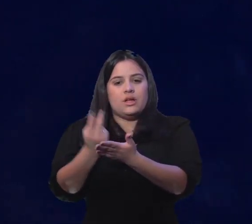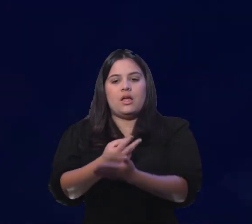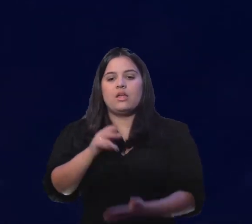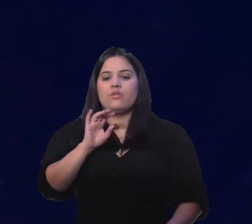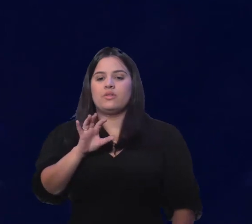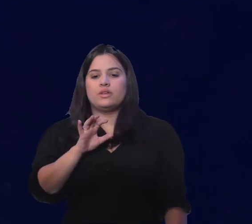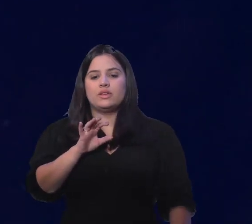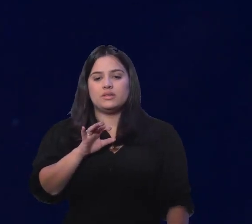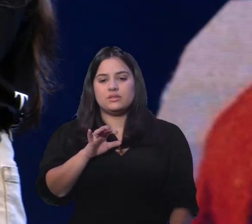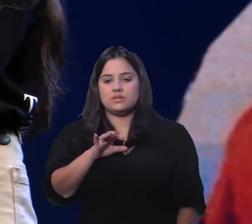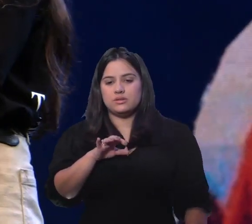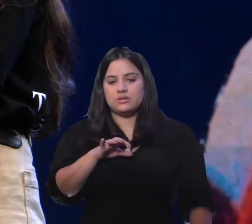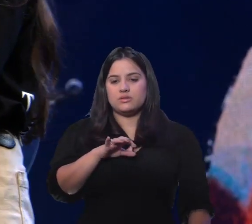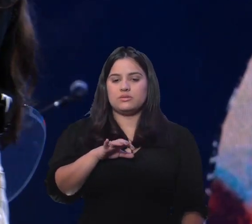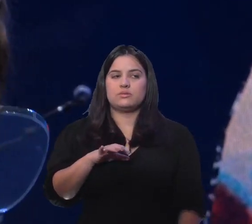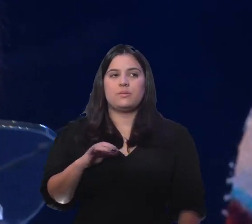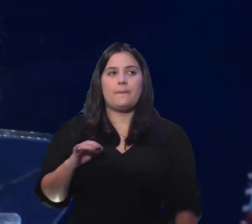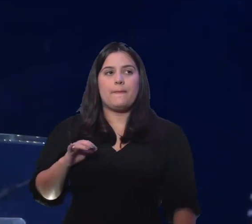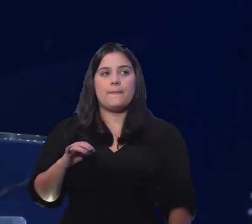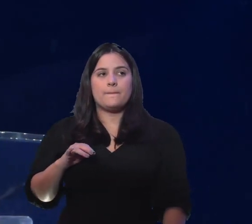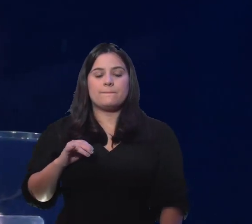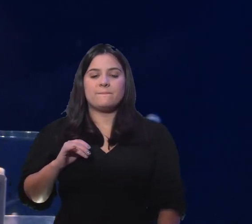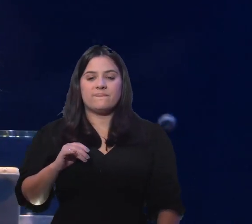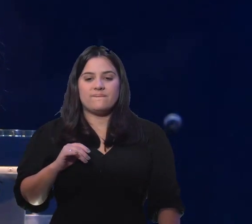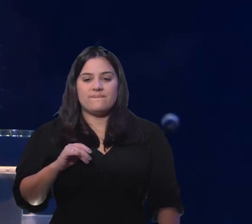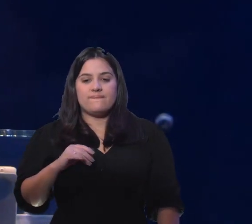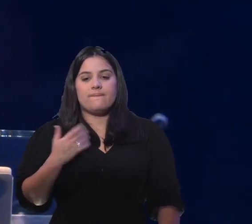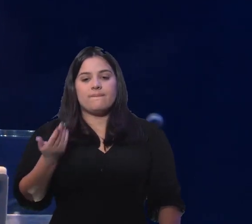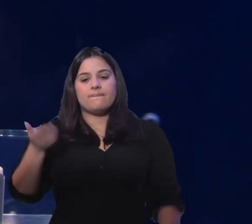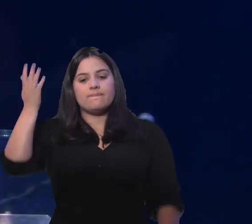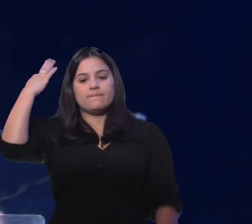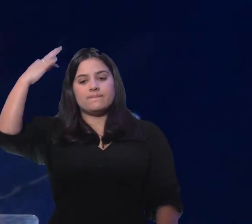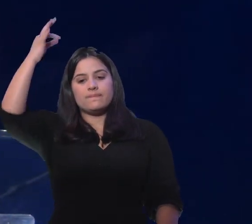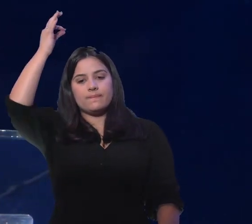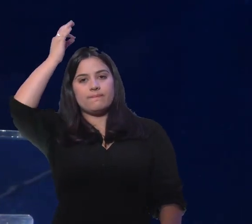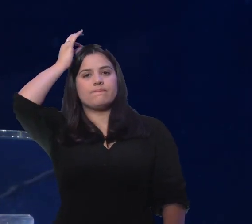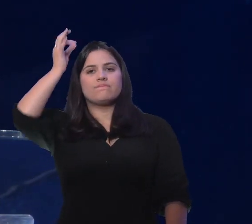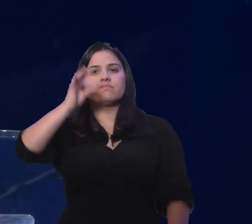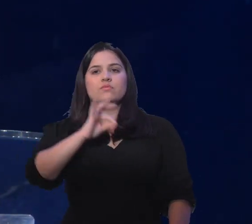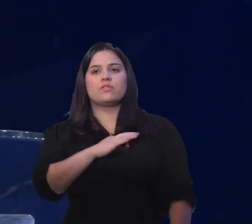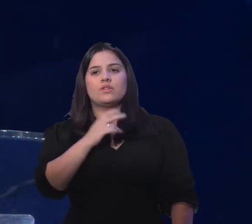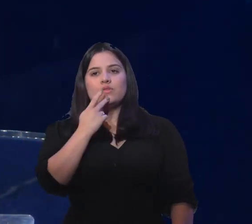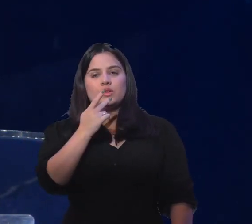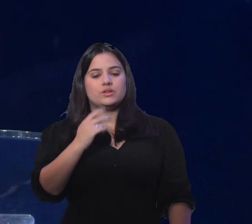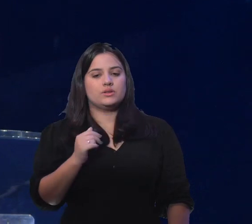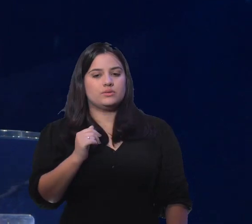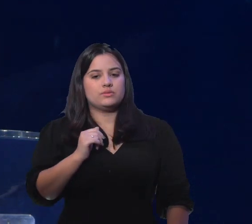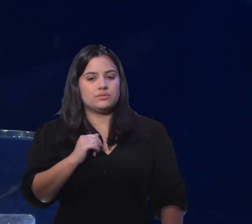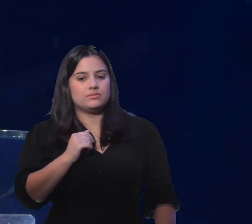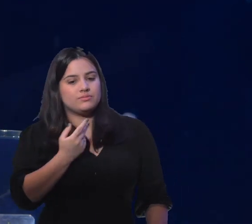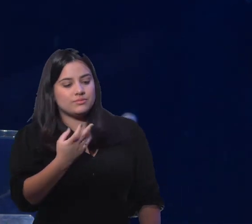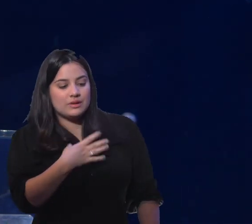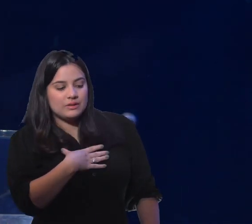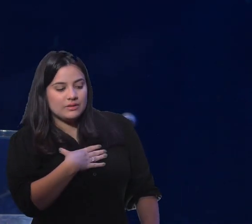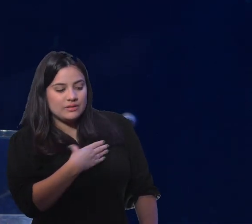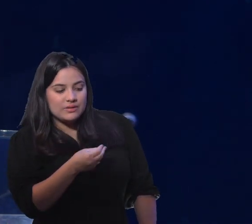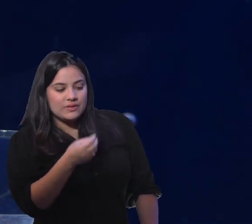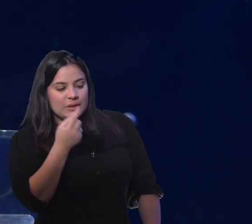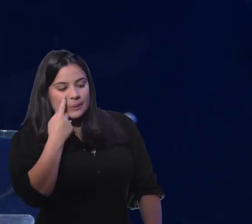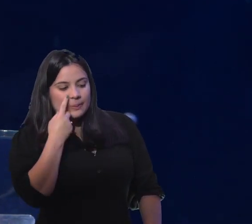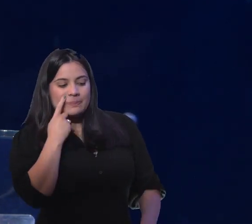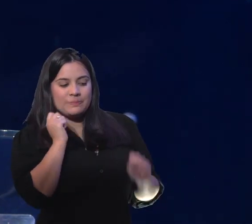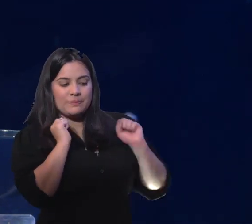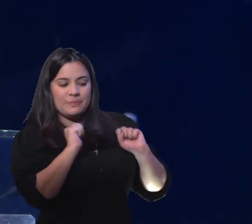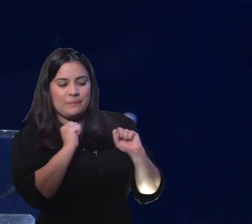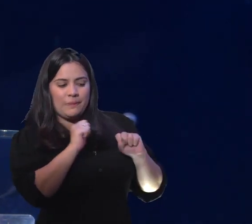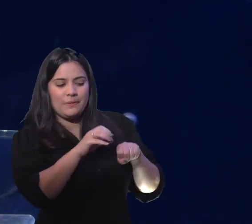fiquei um tempão, assim, ruminando isso, ruminando. Até que o Espírito Santo, tipo, constrangeu o meu coração. Ele falou, filha, escuta o que eu posso estar